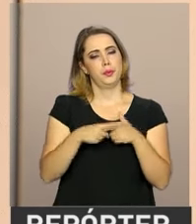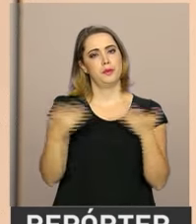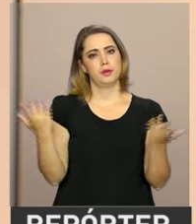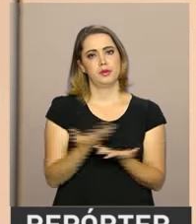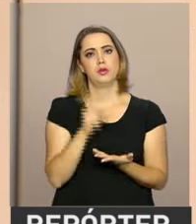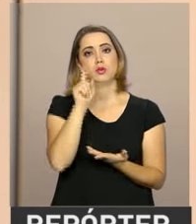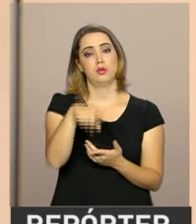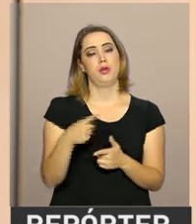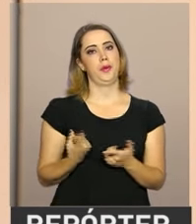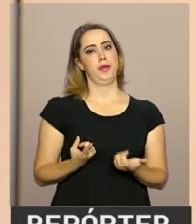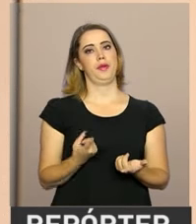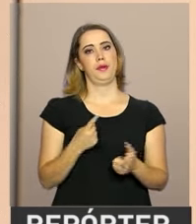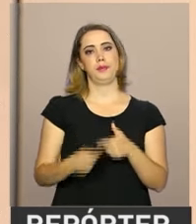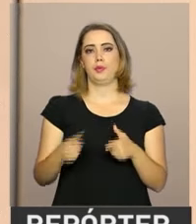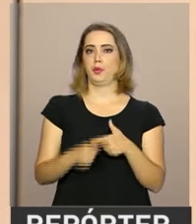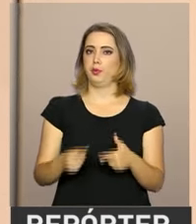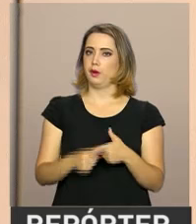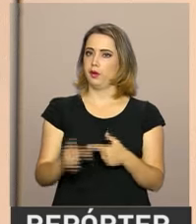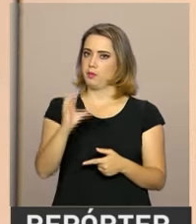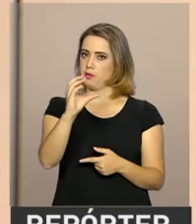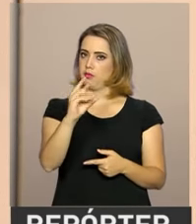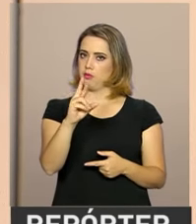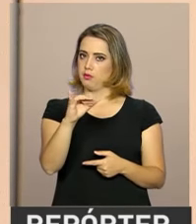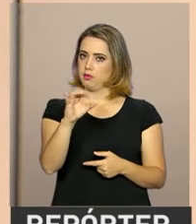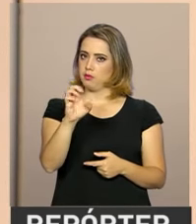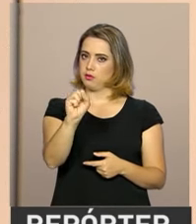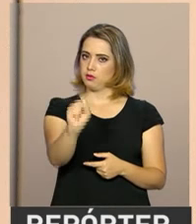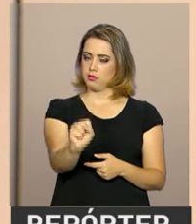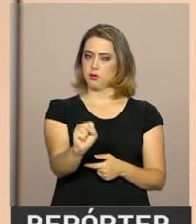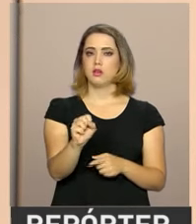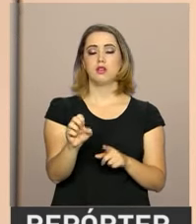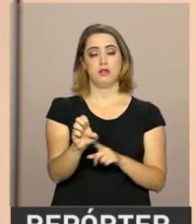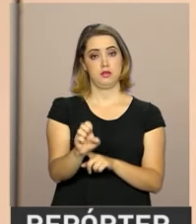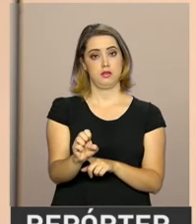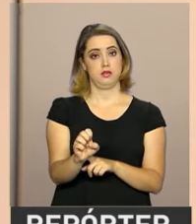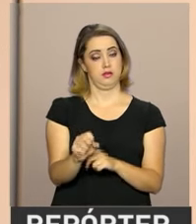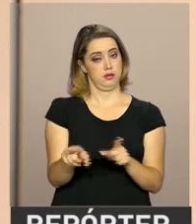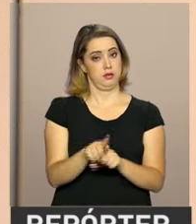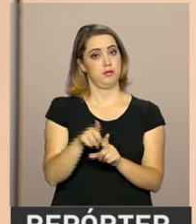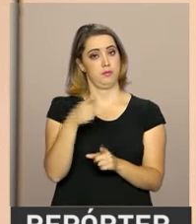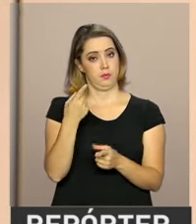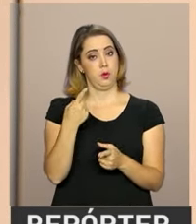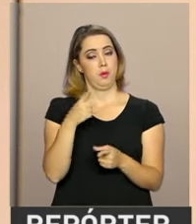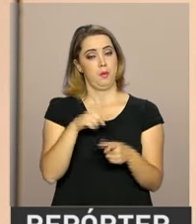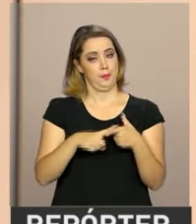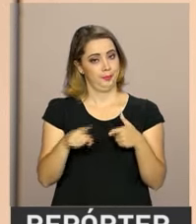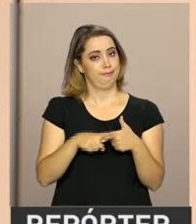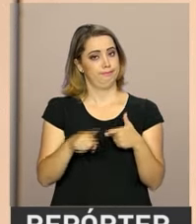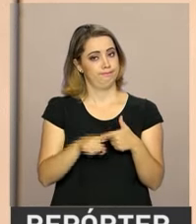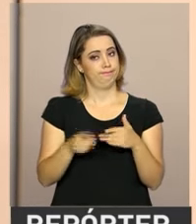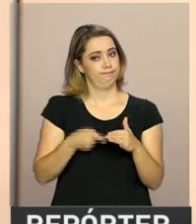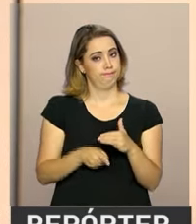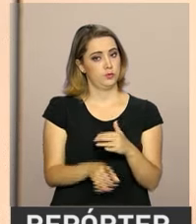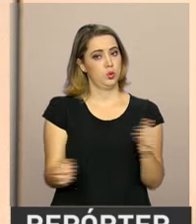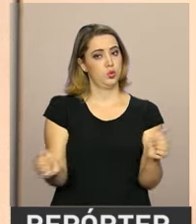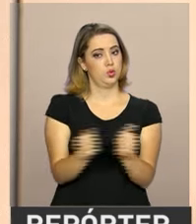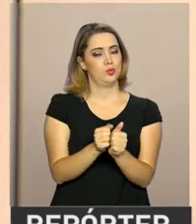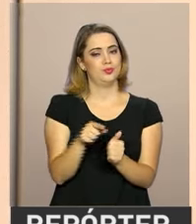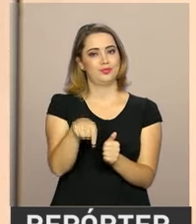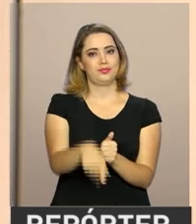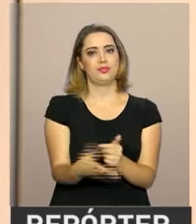dificuldades. É uma crise aguda em alguns estados, grave, que se soma a uma